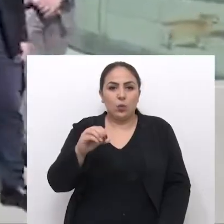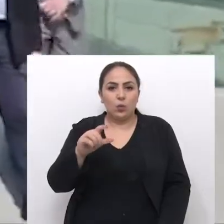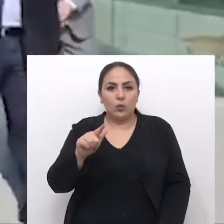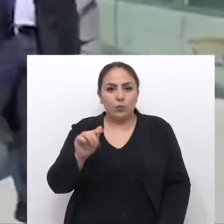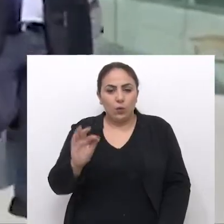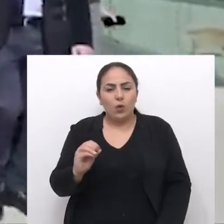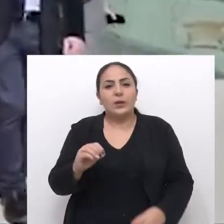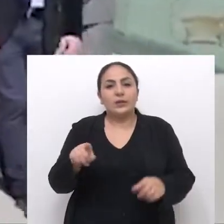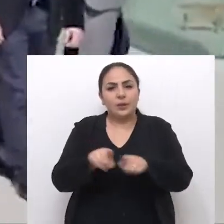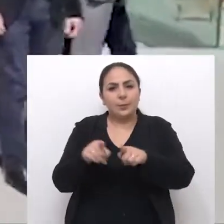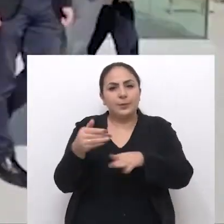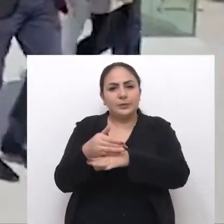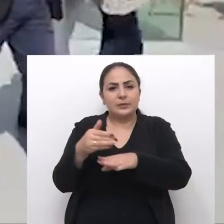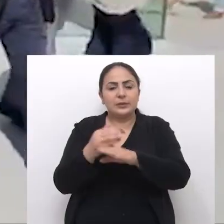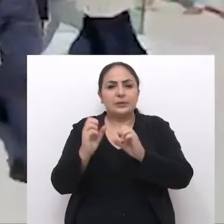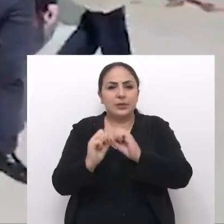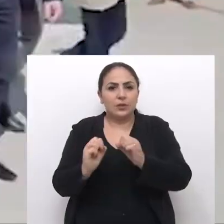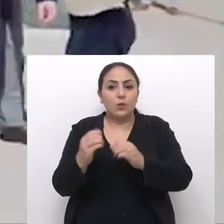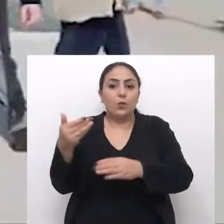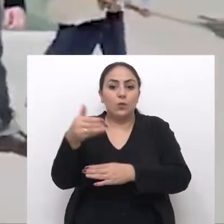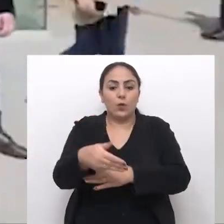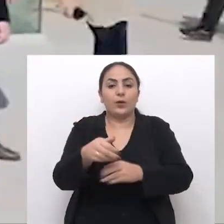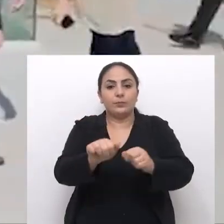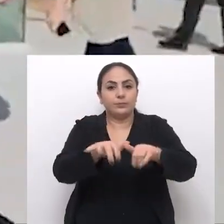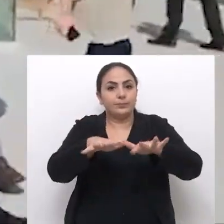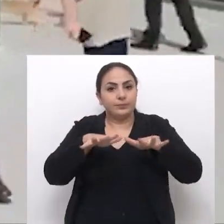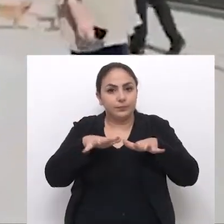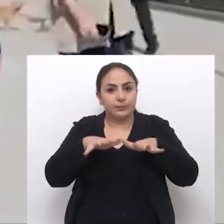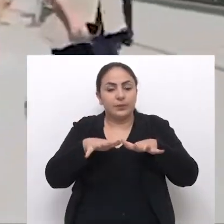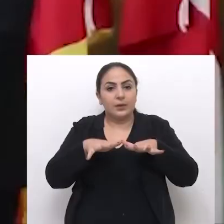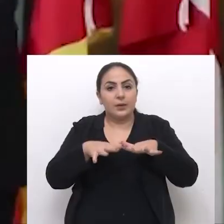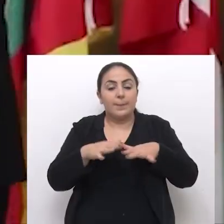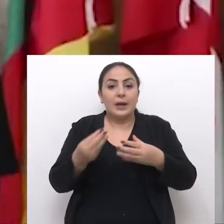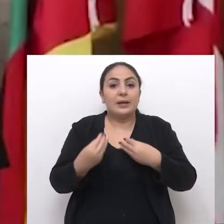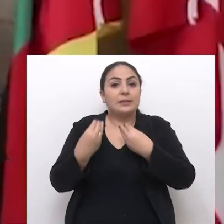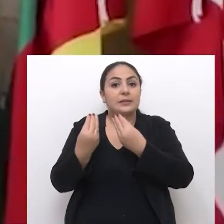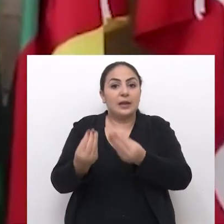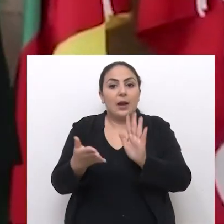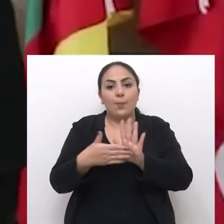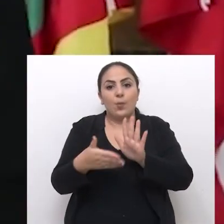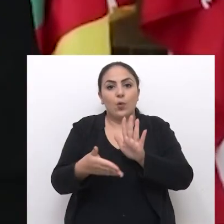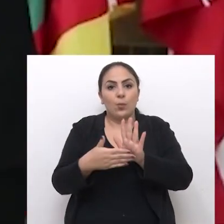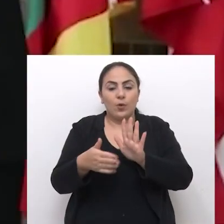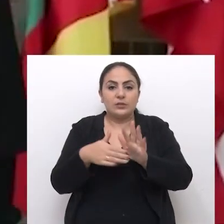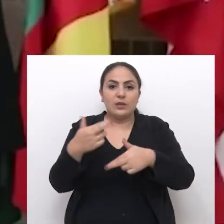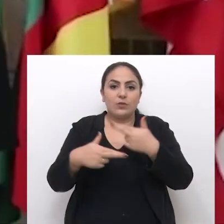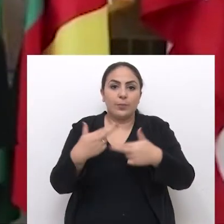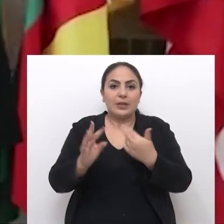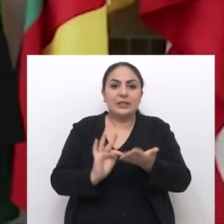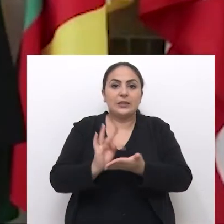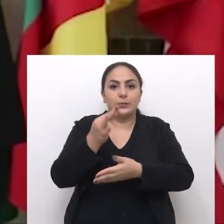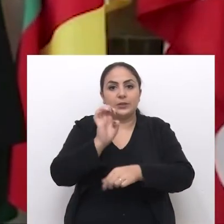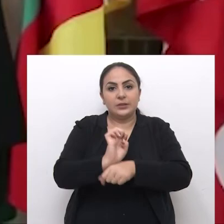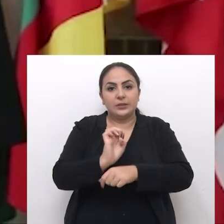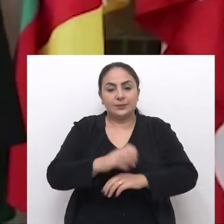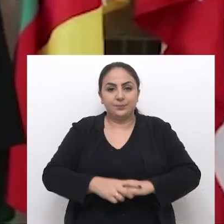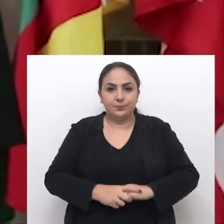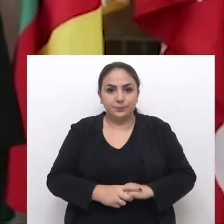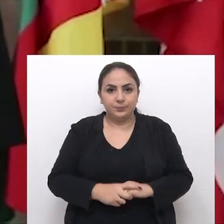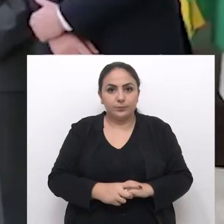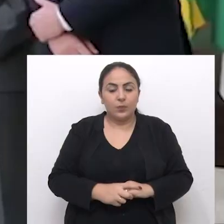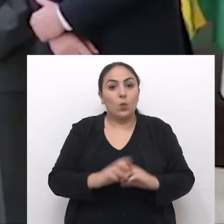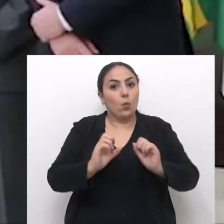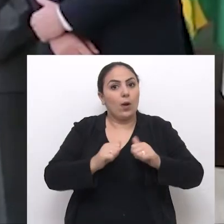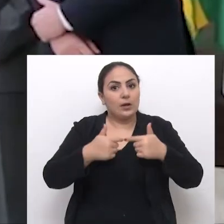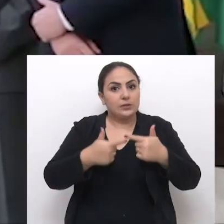Vieira Júnior e parte do secretariado foram à Assembleia Legislativa para entregar a proposta de reforma tributária do